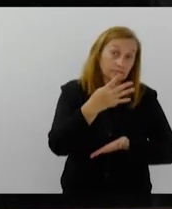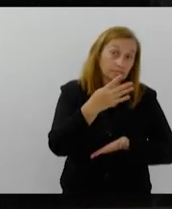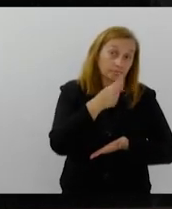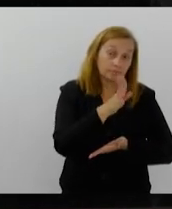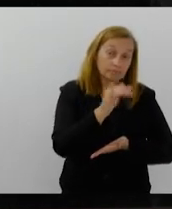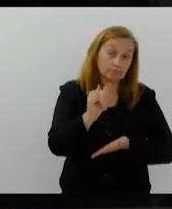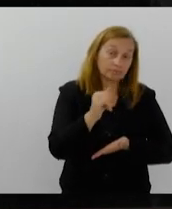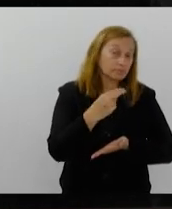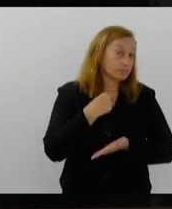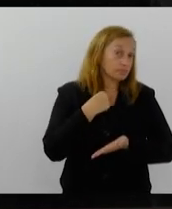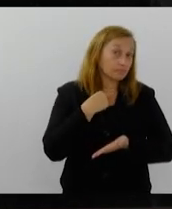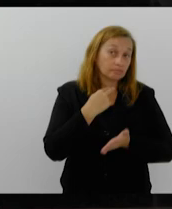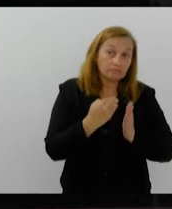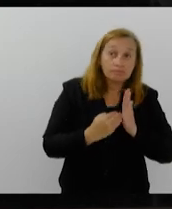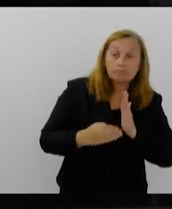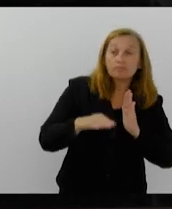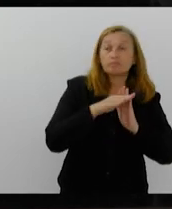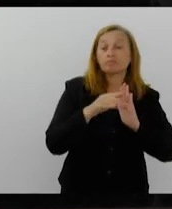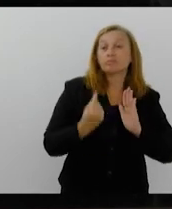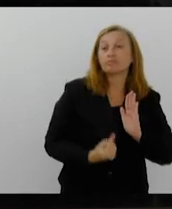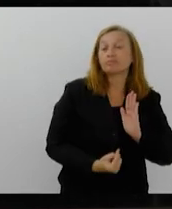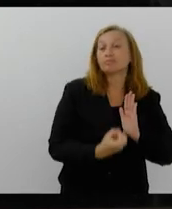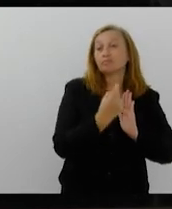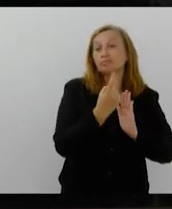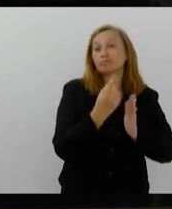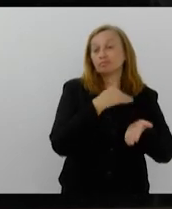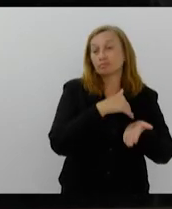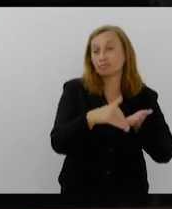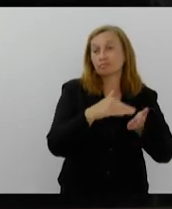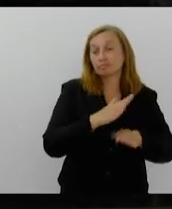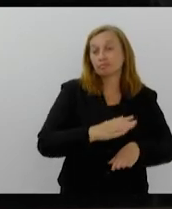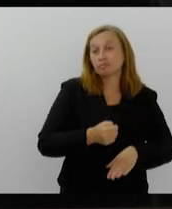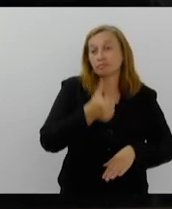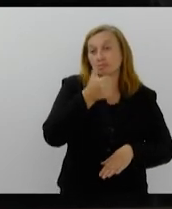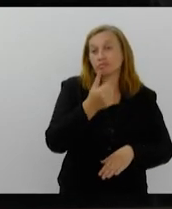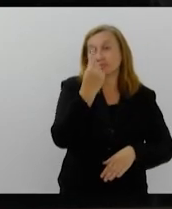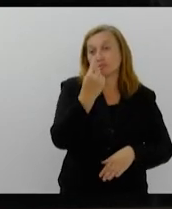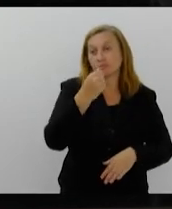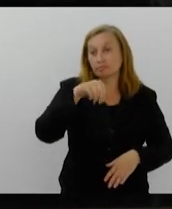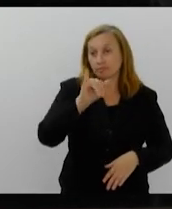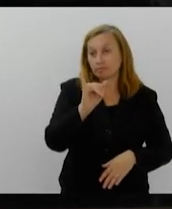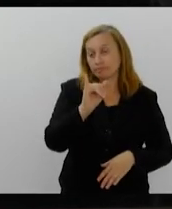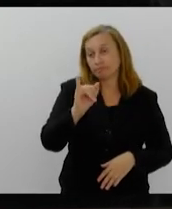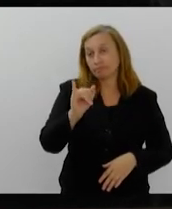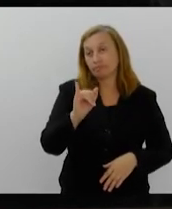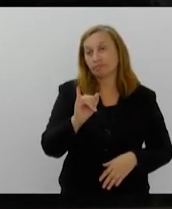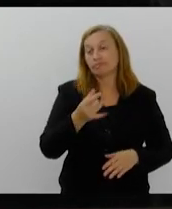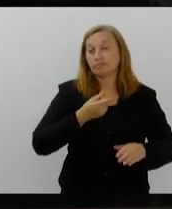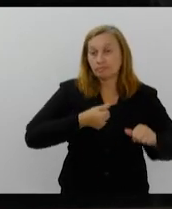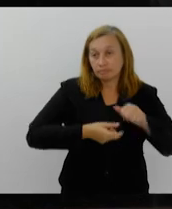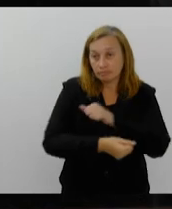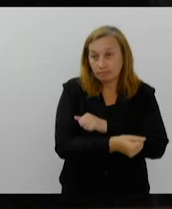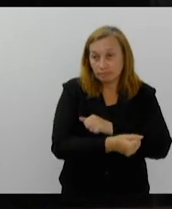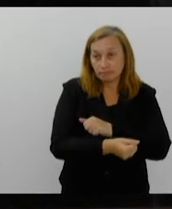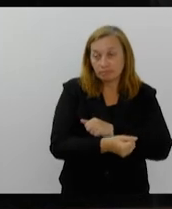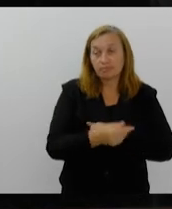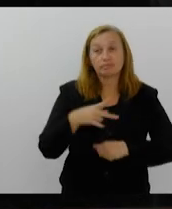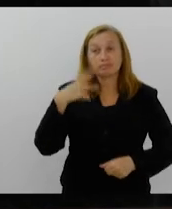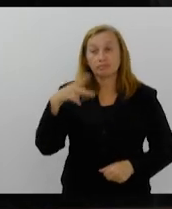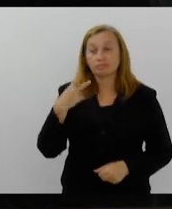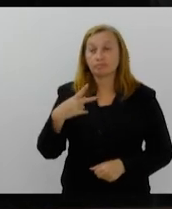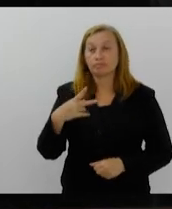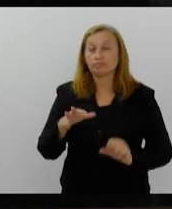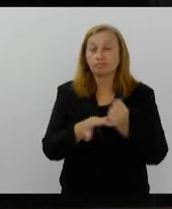deveria aumentar de uma única secretaria em uma vez quase 1 bi do seu orçamento e, sobretudo, para investir numa política